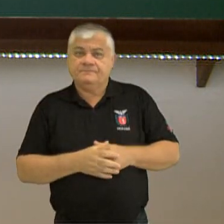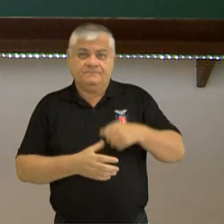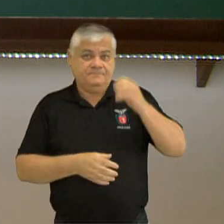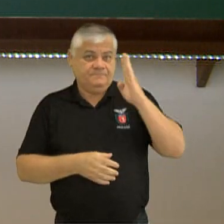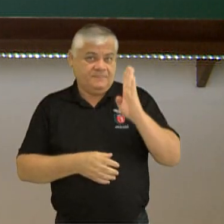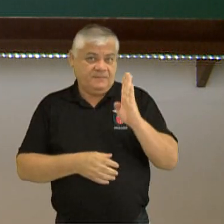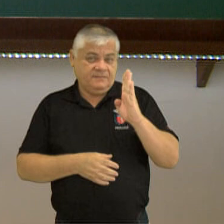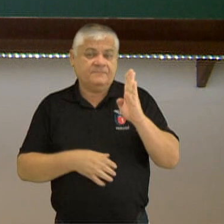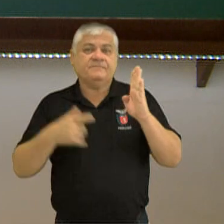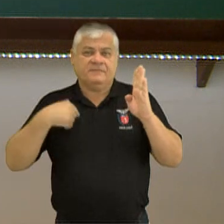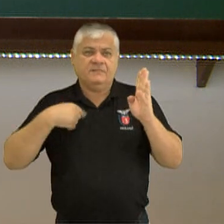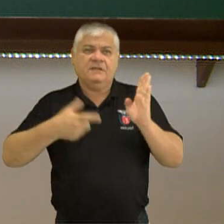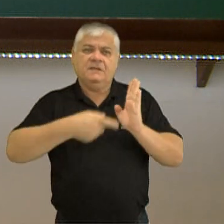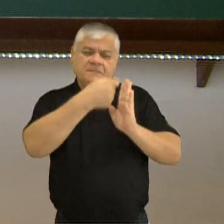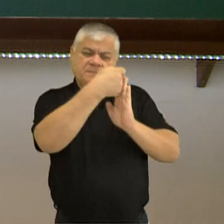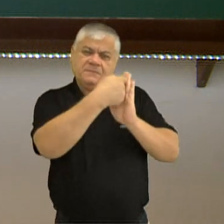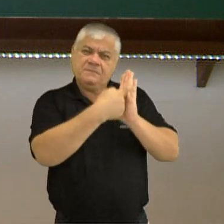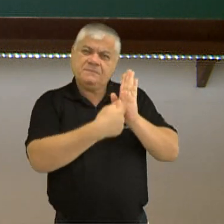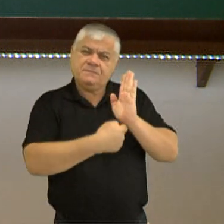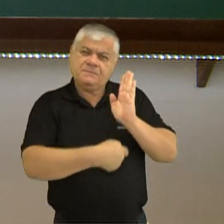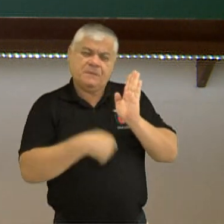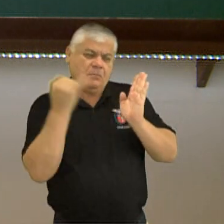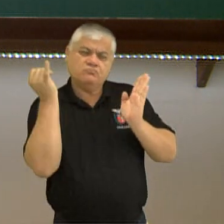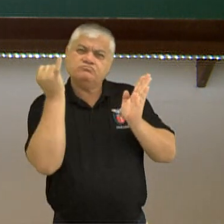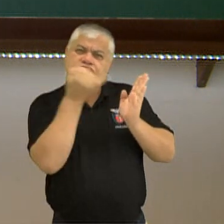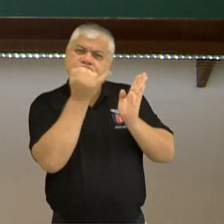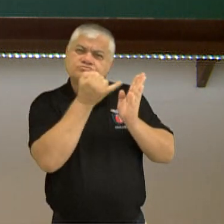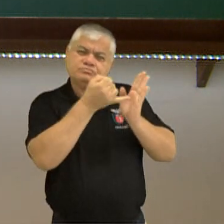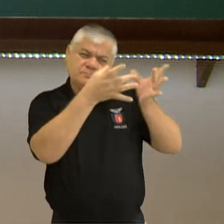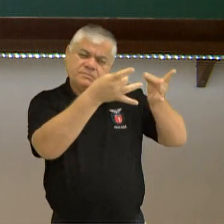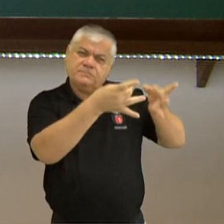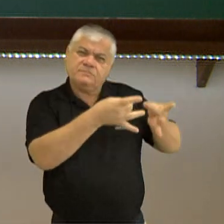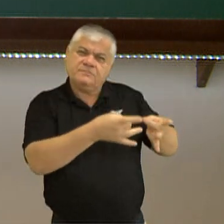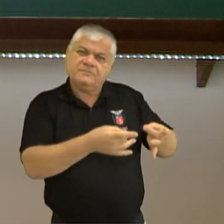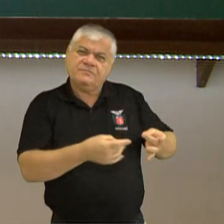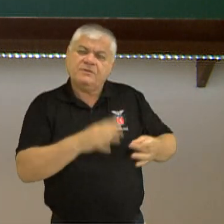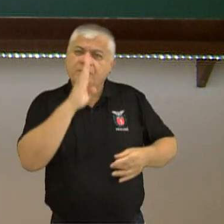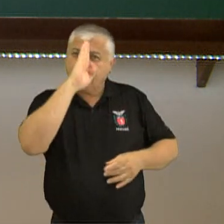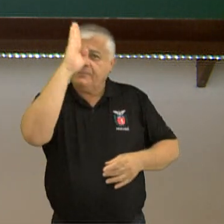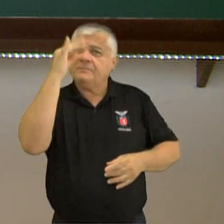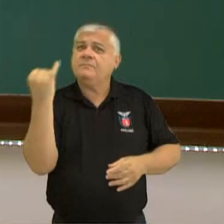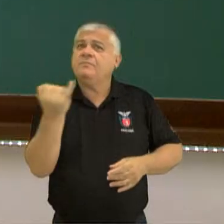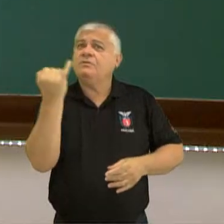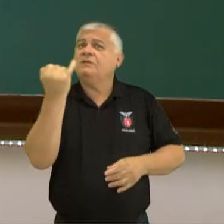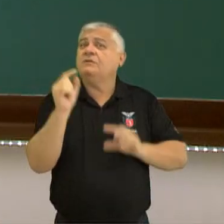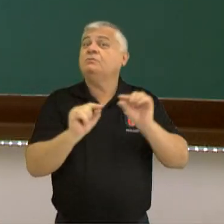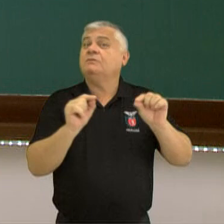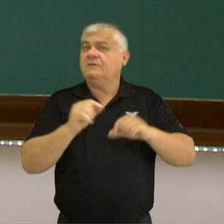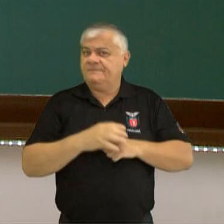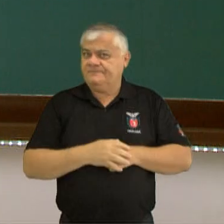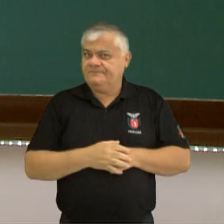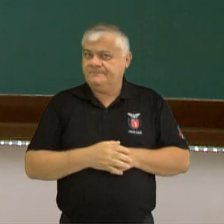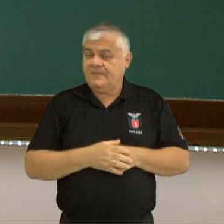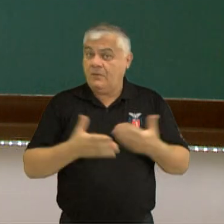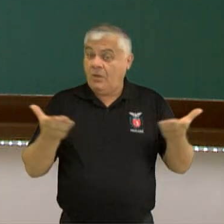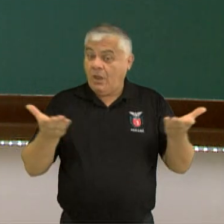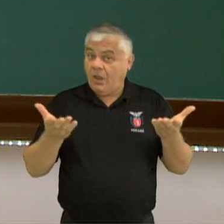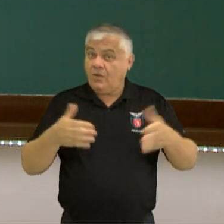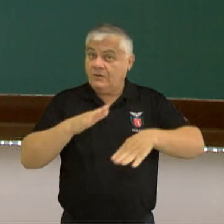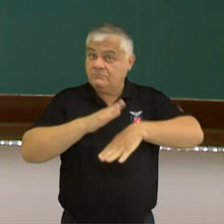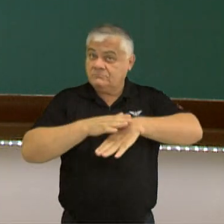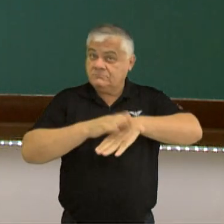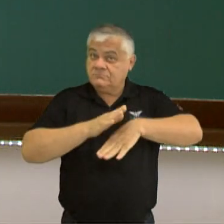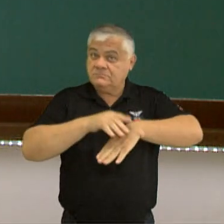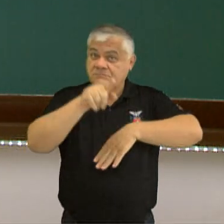relato, quais informações são importantes para destacarmos? Então, agora, você vai